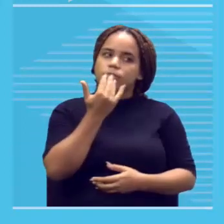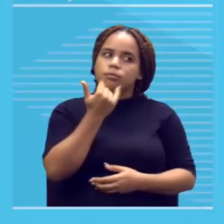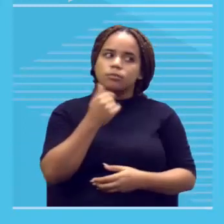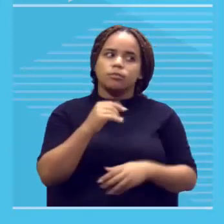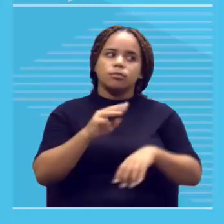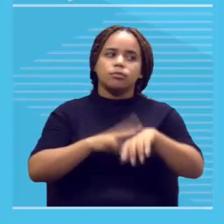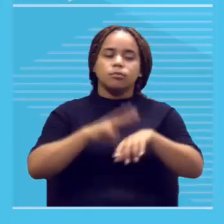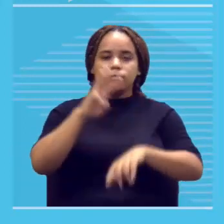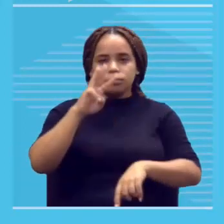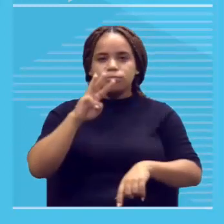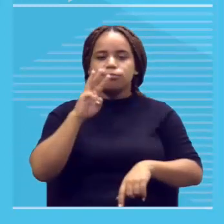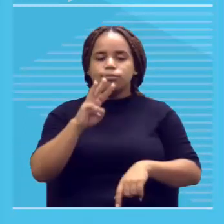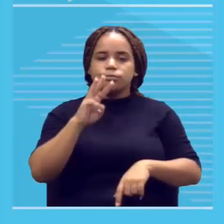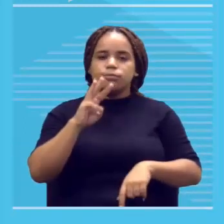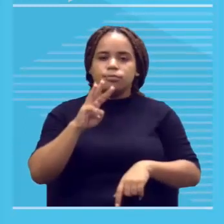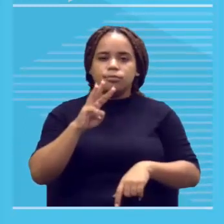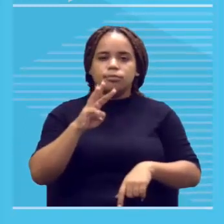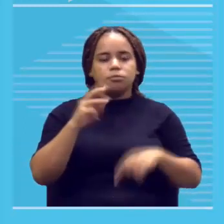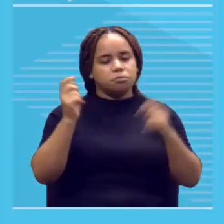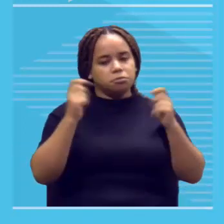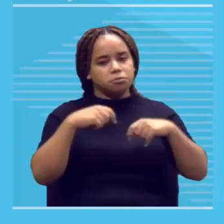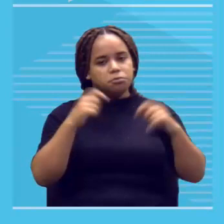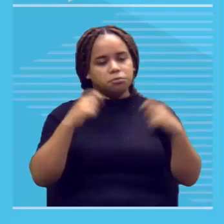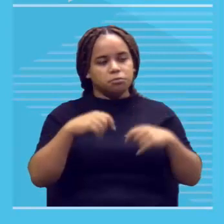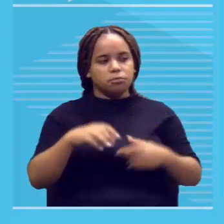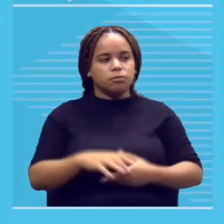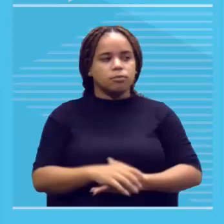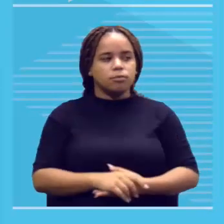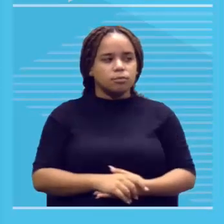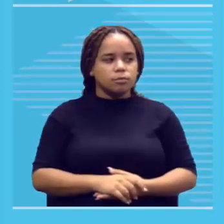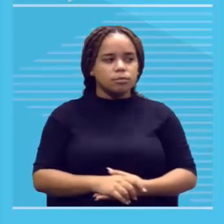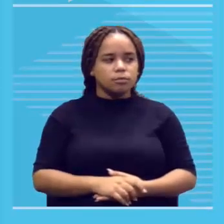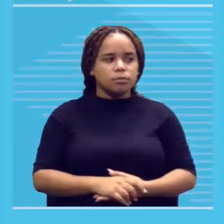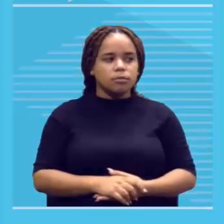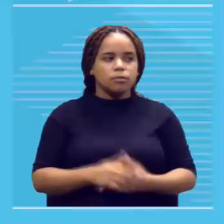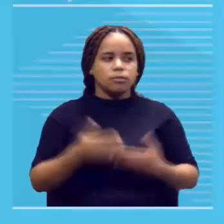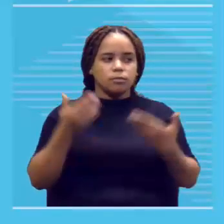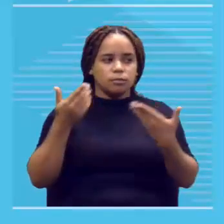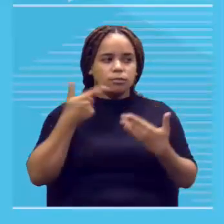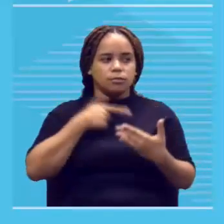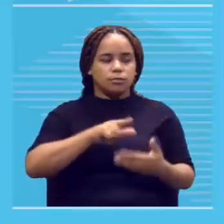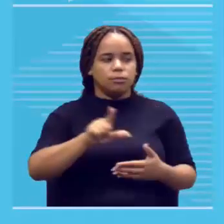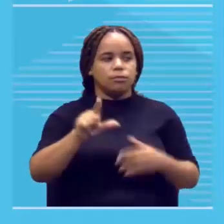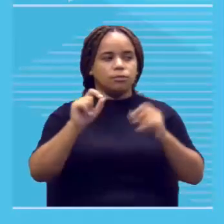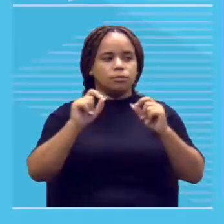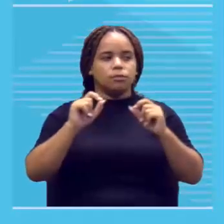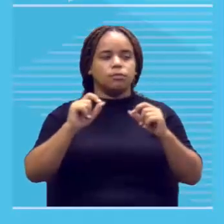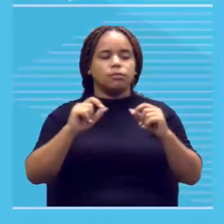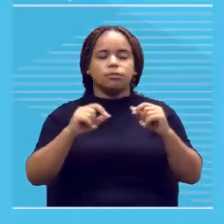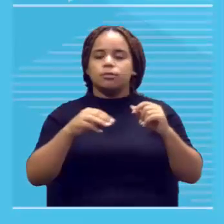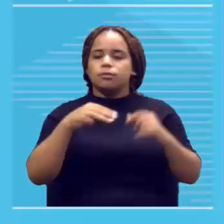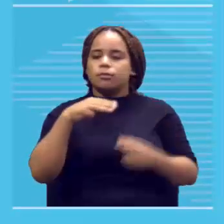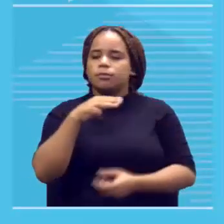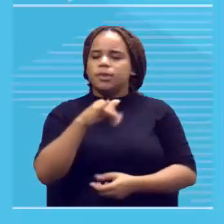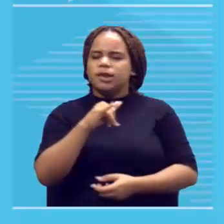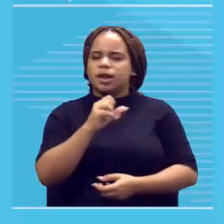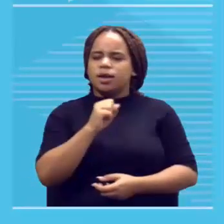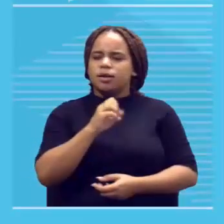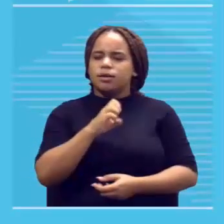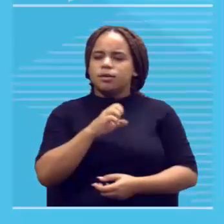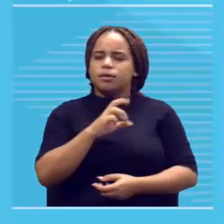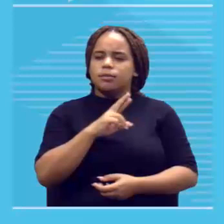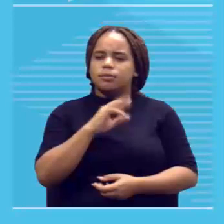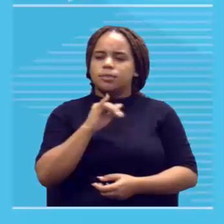três refeições pelo menos tá bom continuando Miséria Miséria né